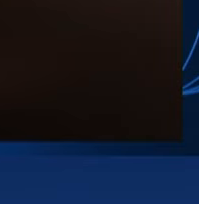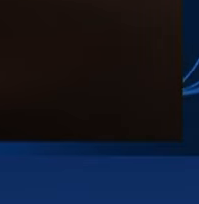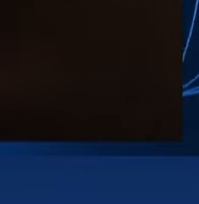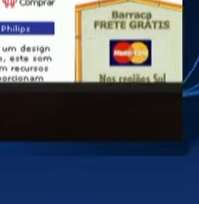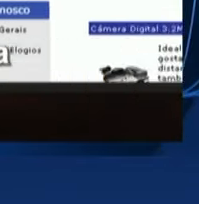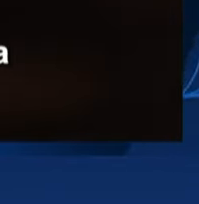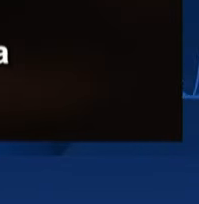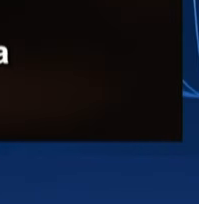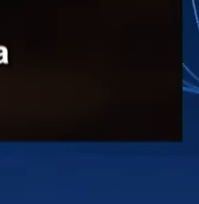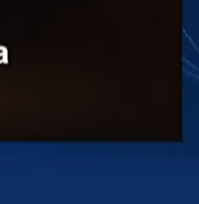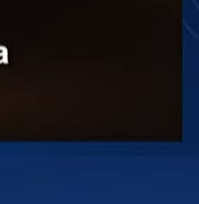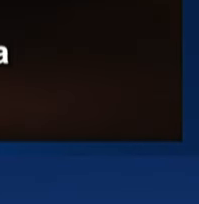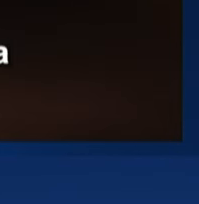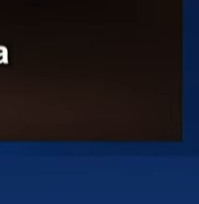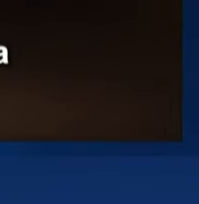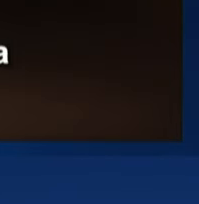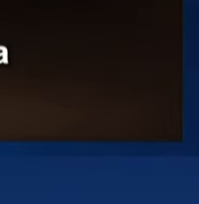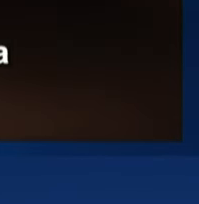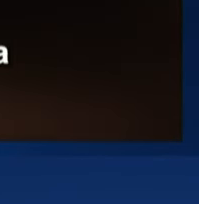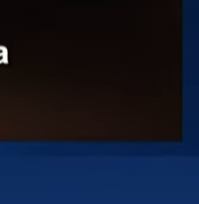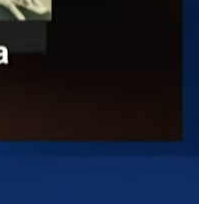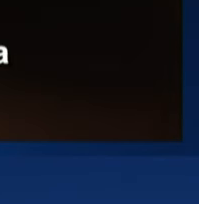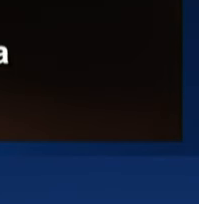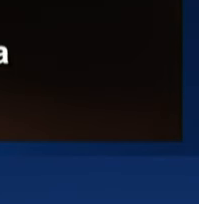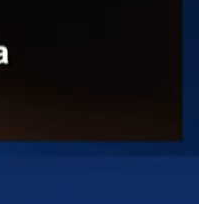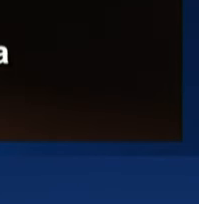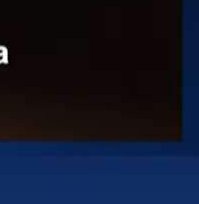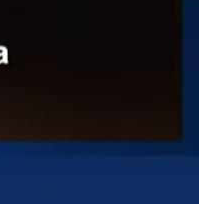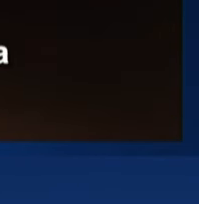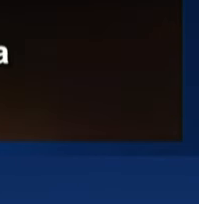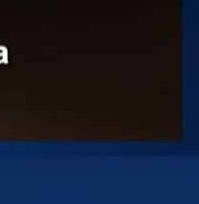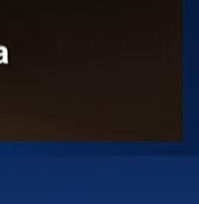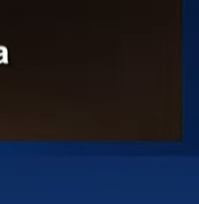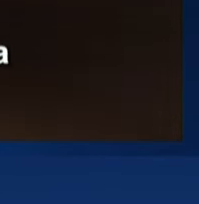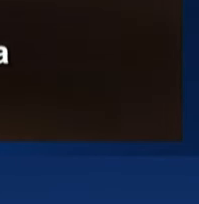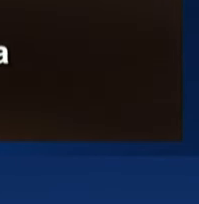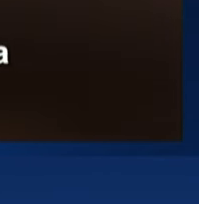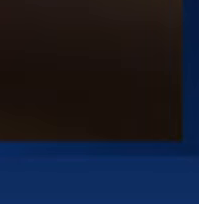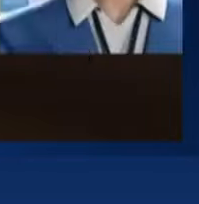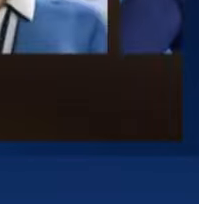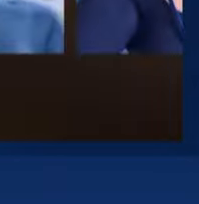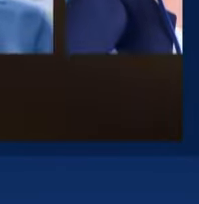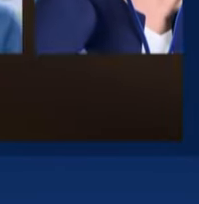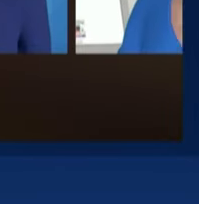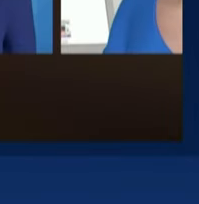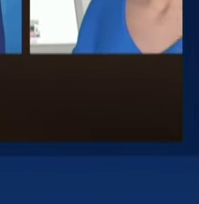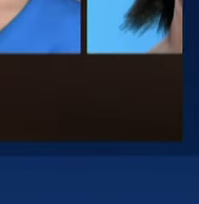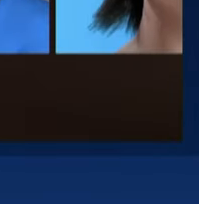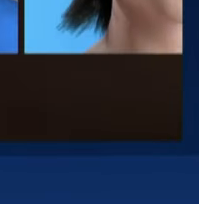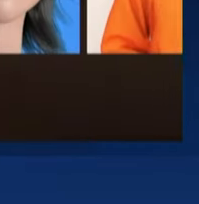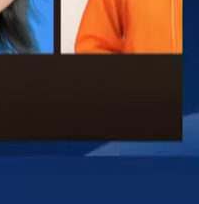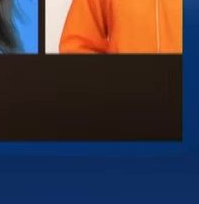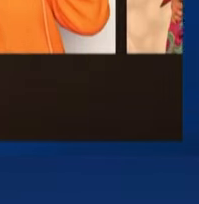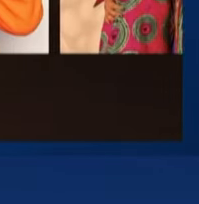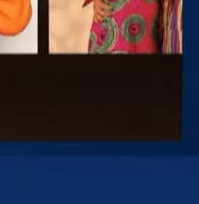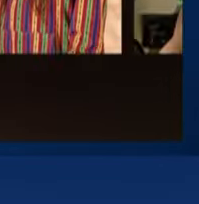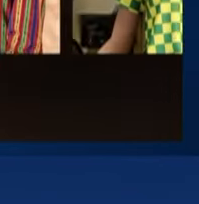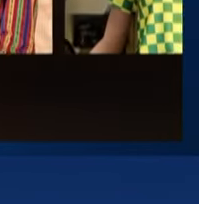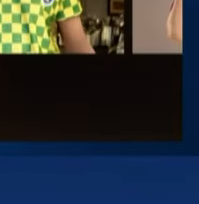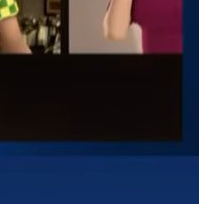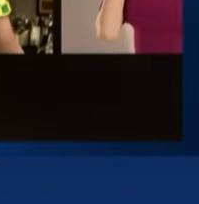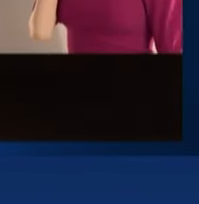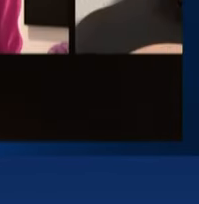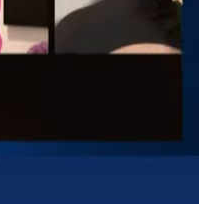e-commerce e criou a personagem tia Luisa em homenagem à fundadora Luisa Trajano junto com a marca ela também foi se